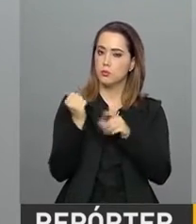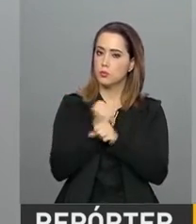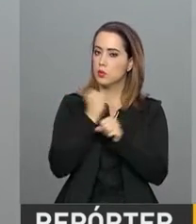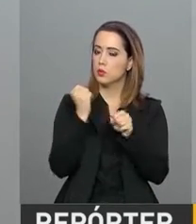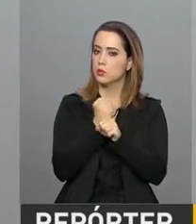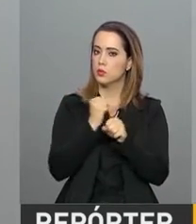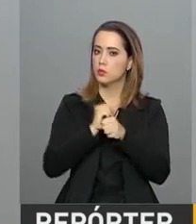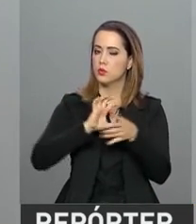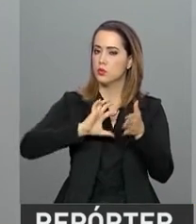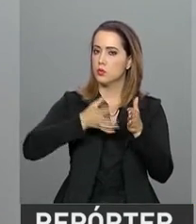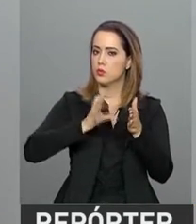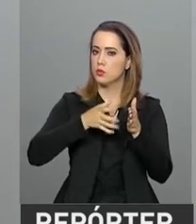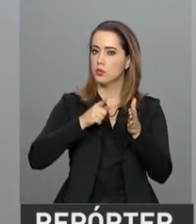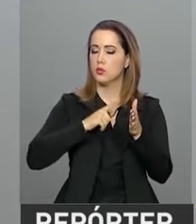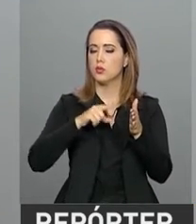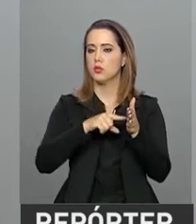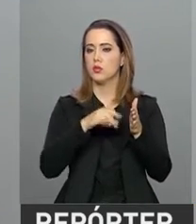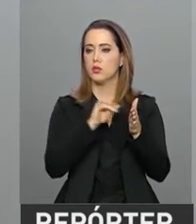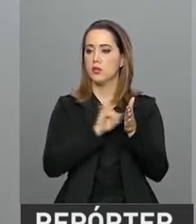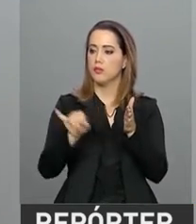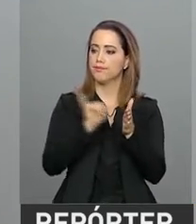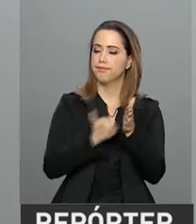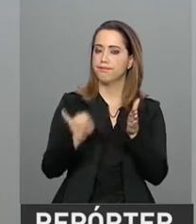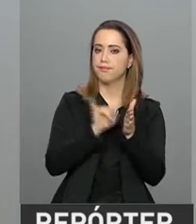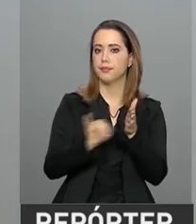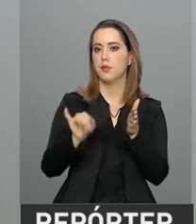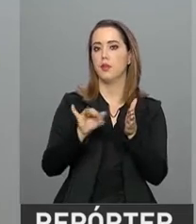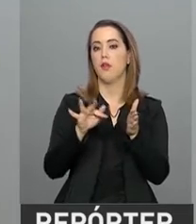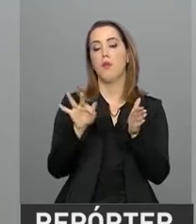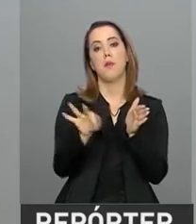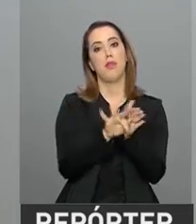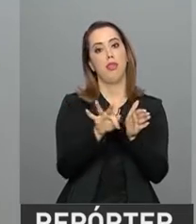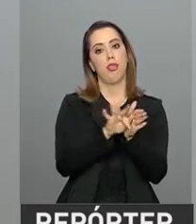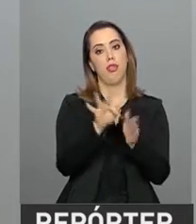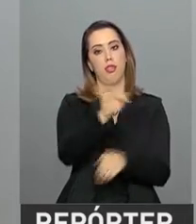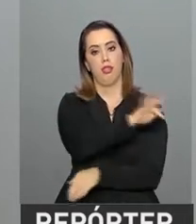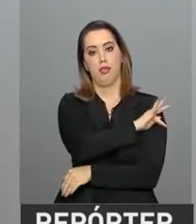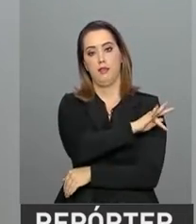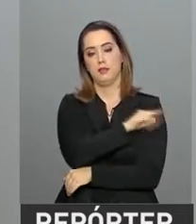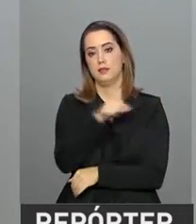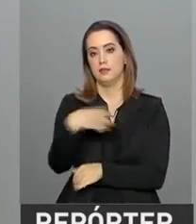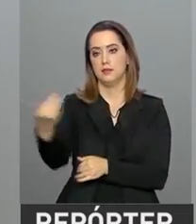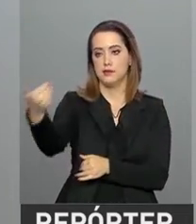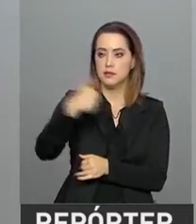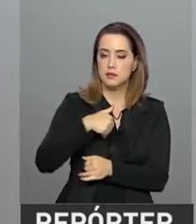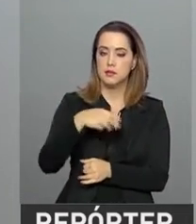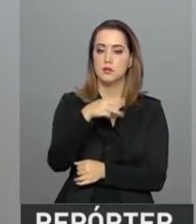por informações técnicas que virão do Ministério da Saúde,